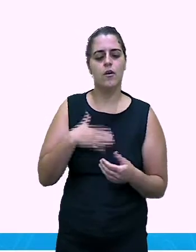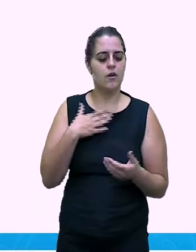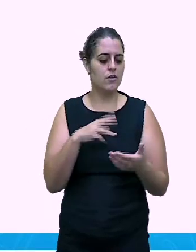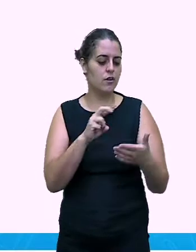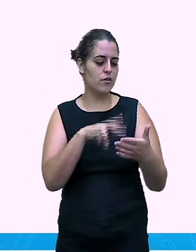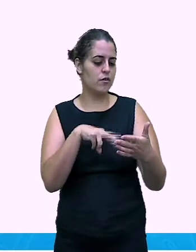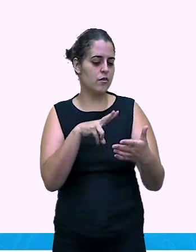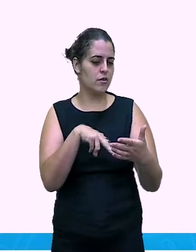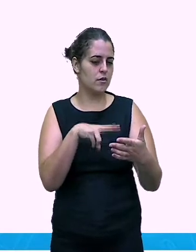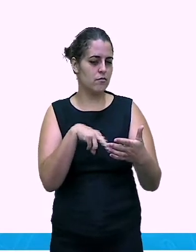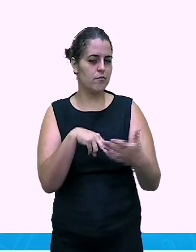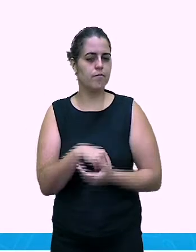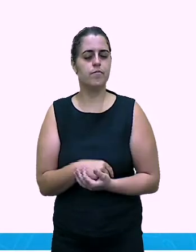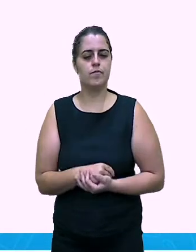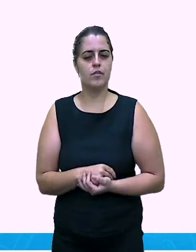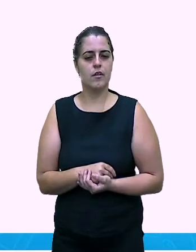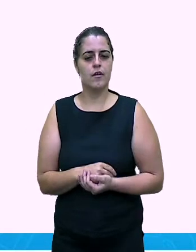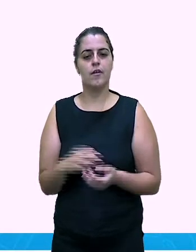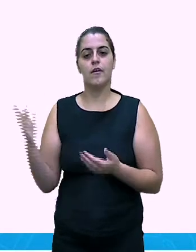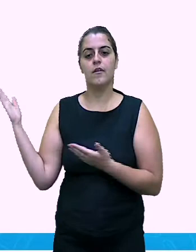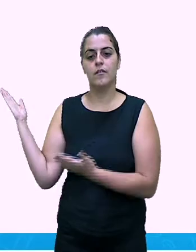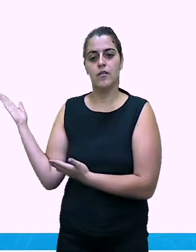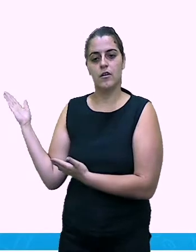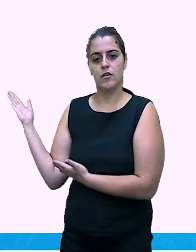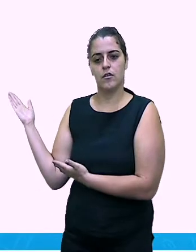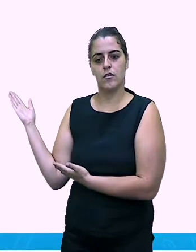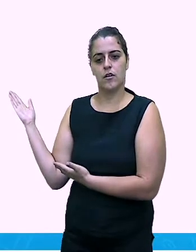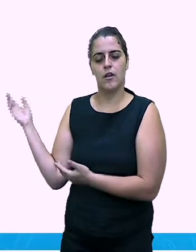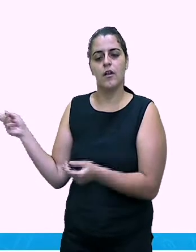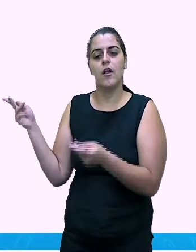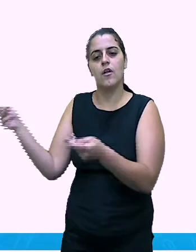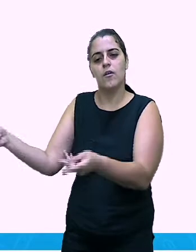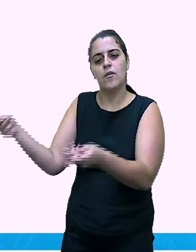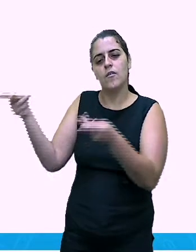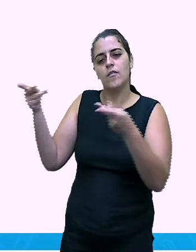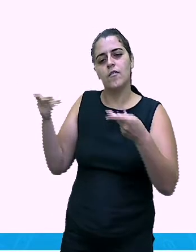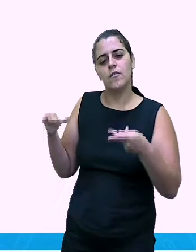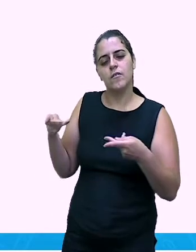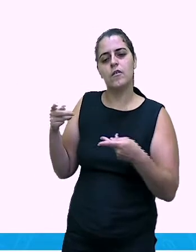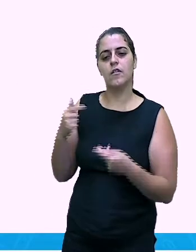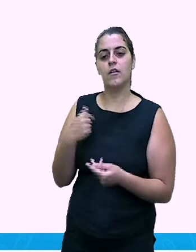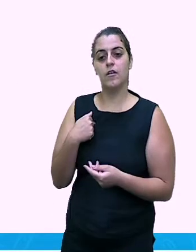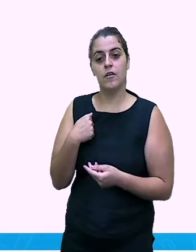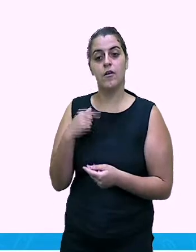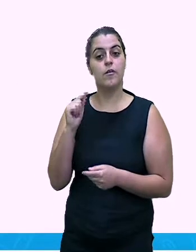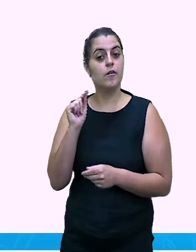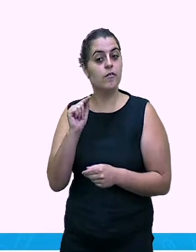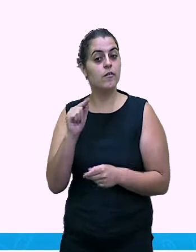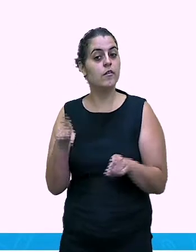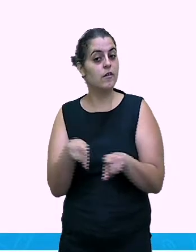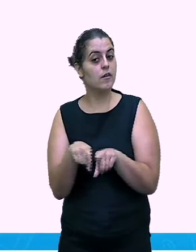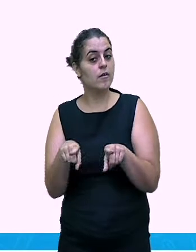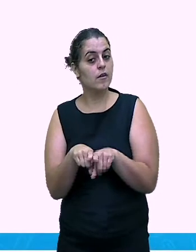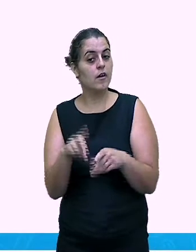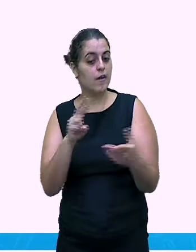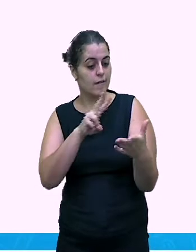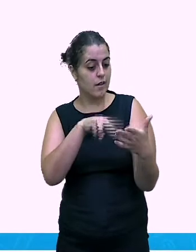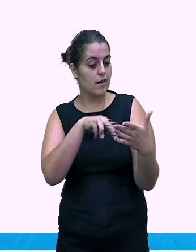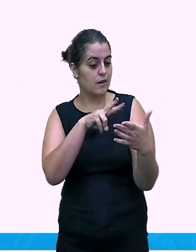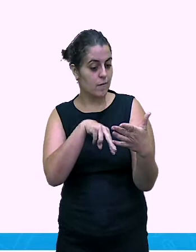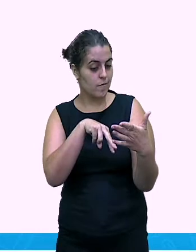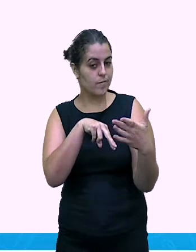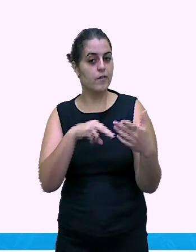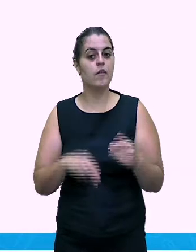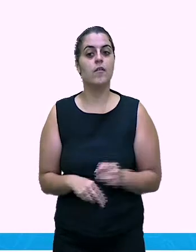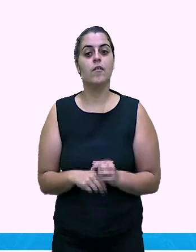a história. E essa capa aí, ela convida eu e você a ler sobre